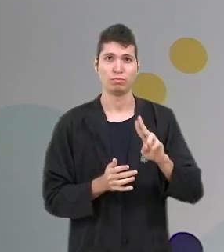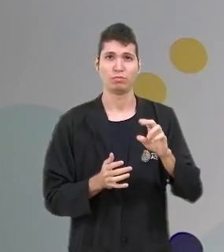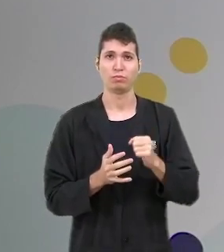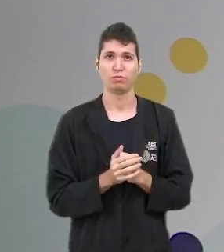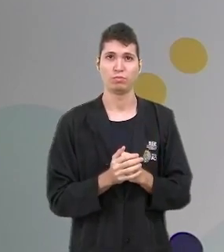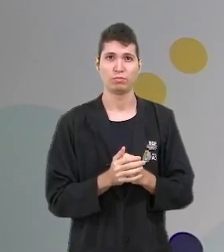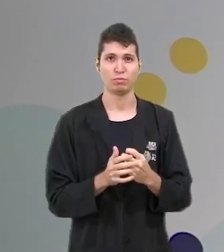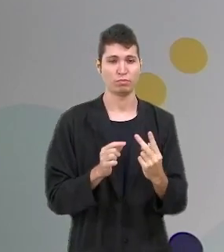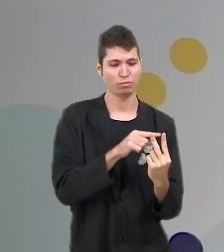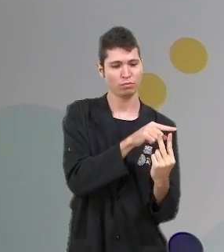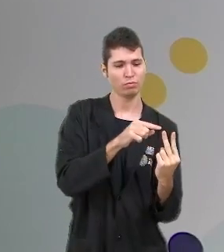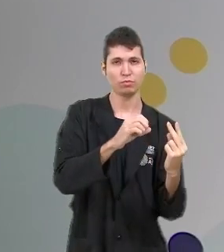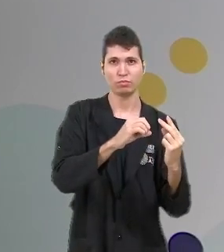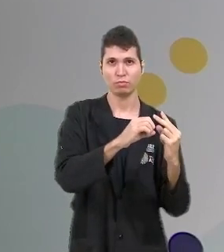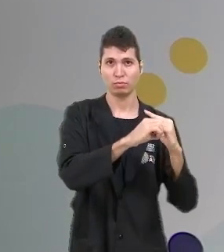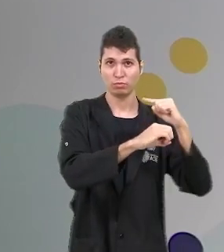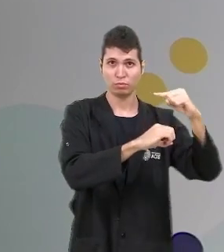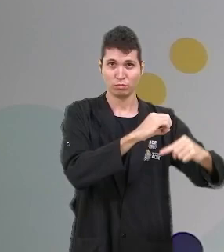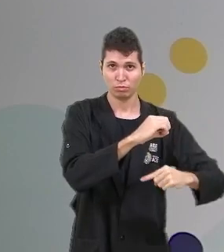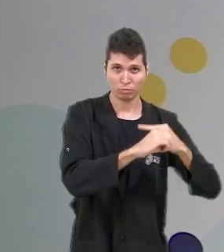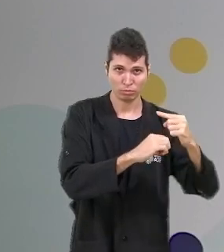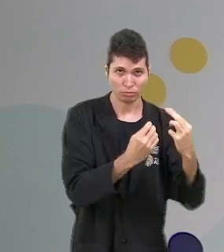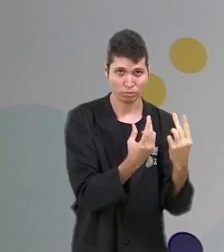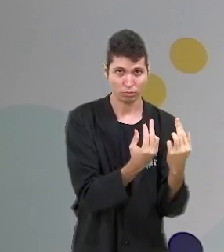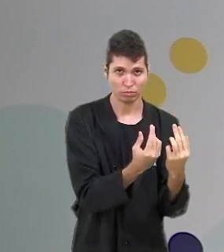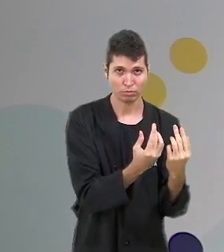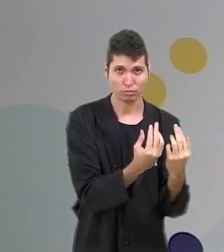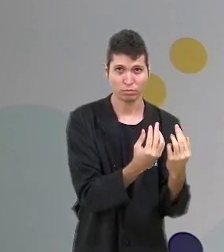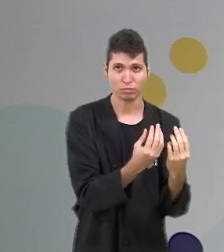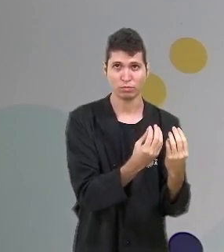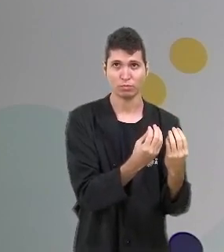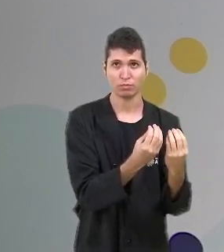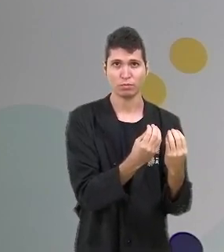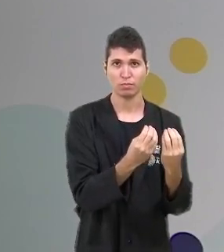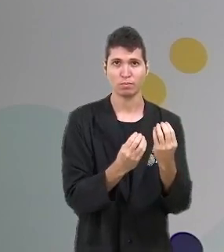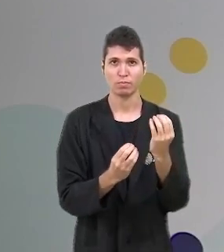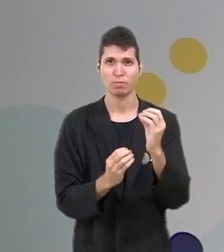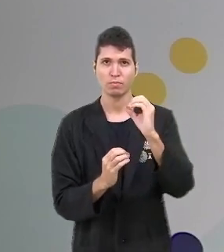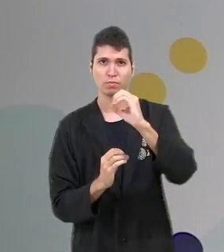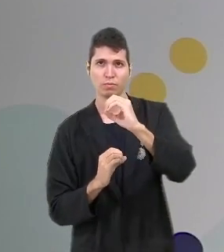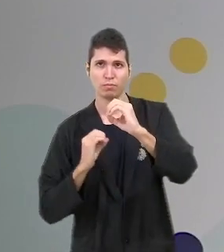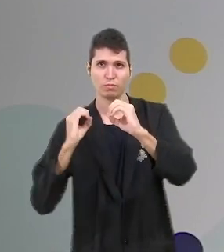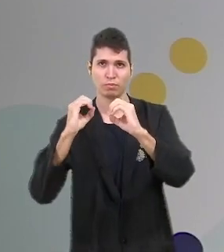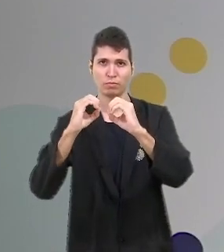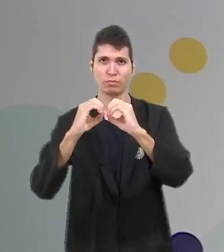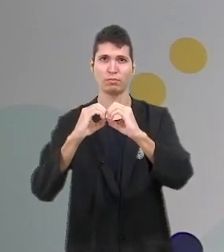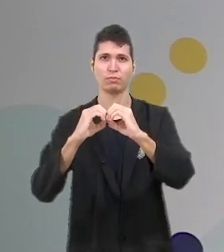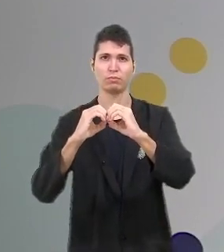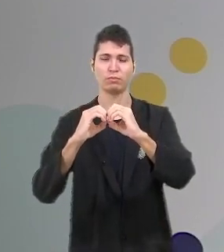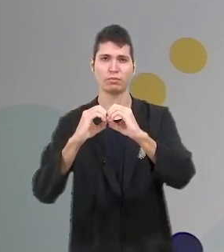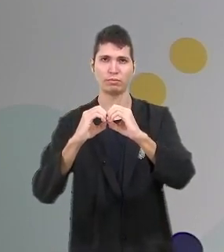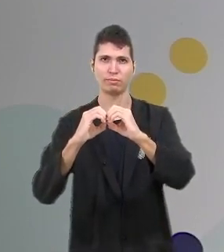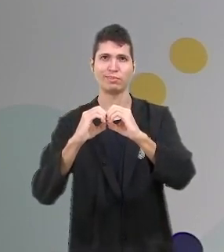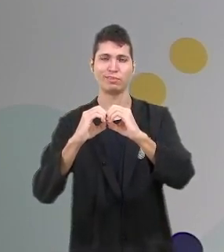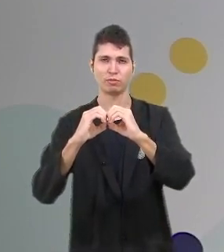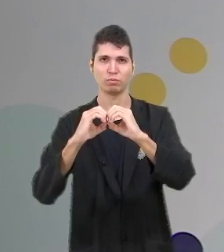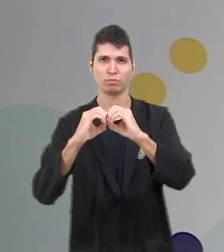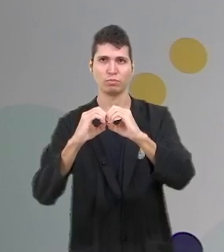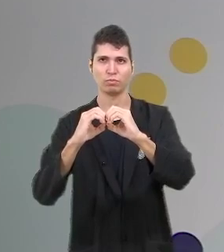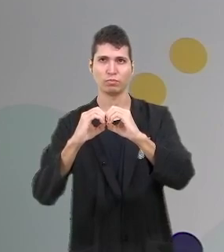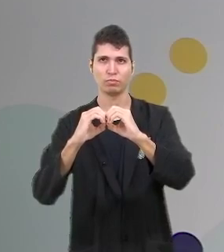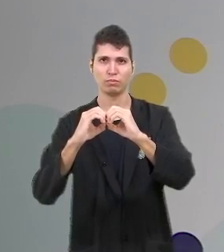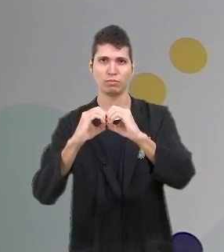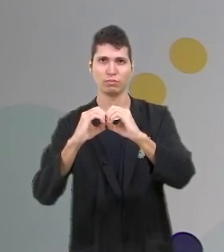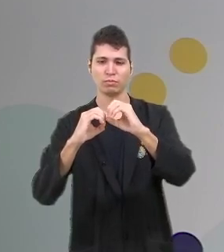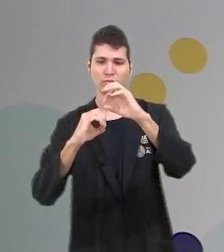dois átomos idênticos, colocaram um ao lado do outro, fizeram essa